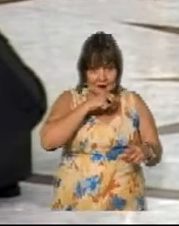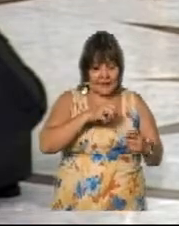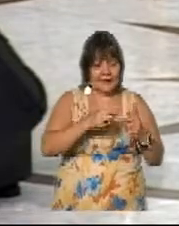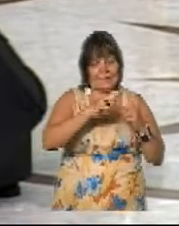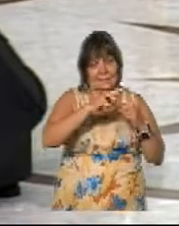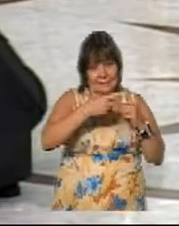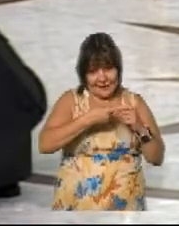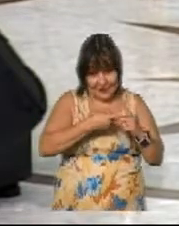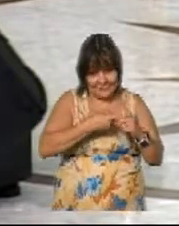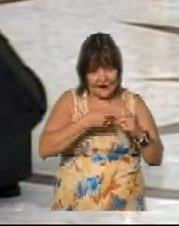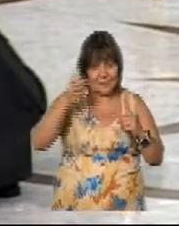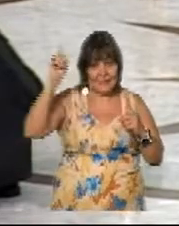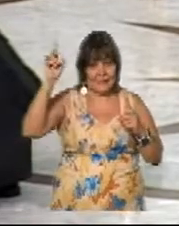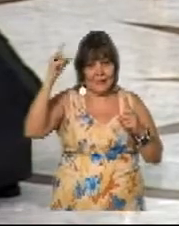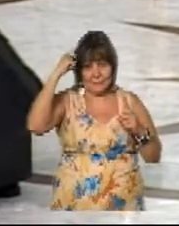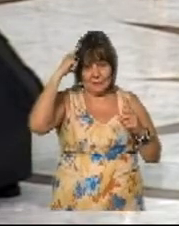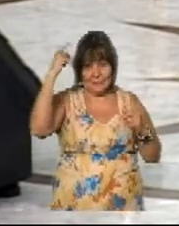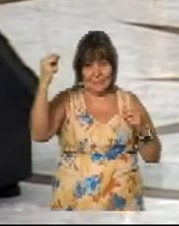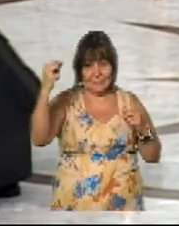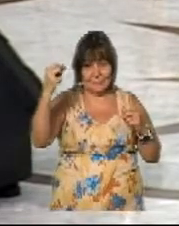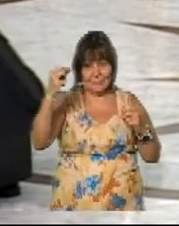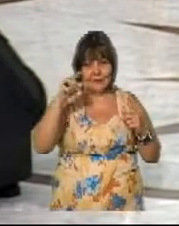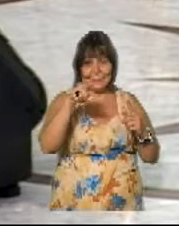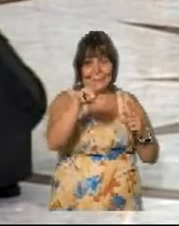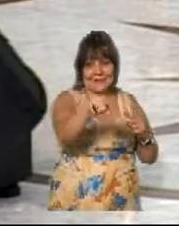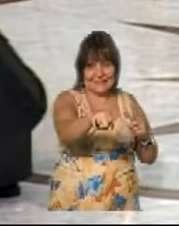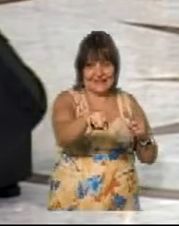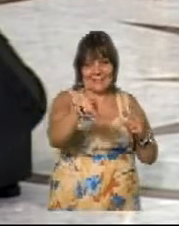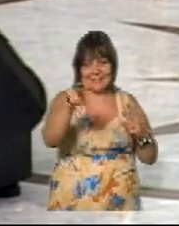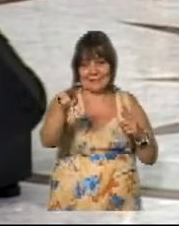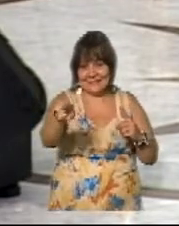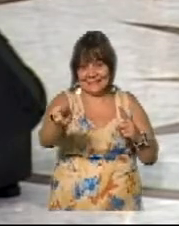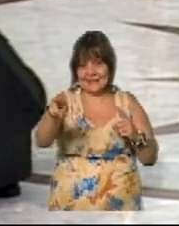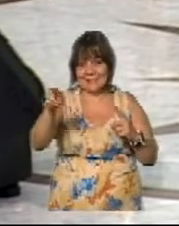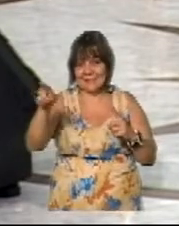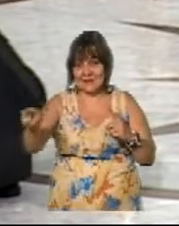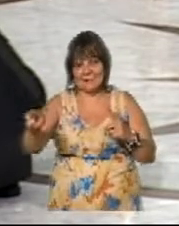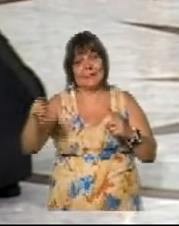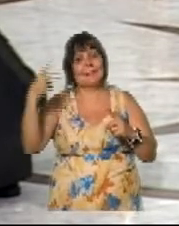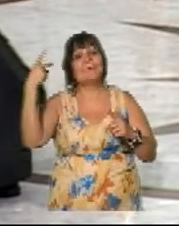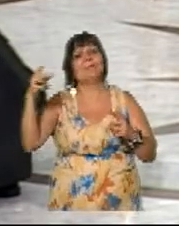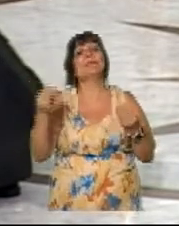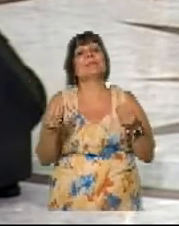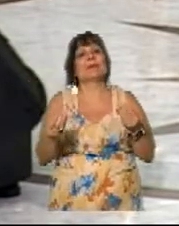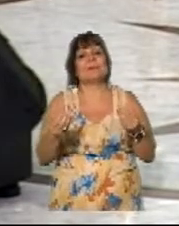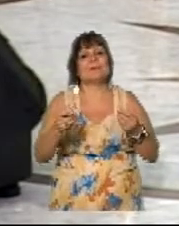colocou nesta terra, não nos colocou para outra missão a não ser servir.